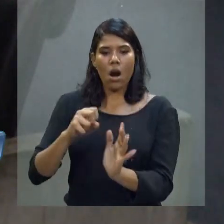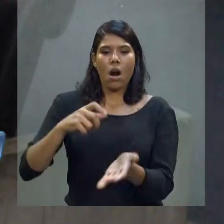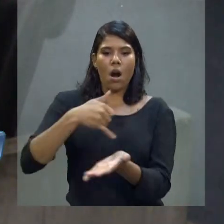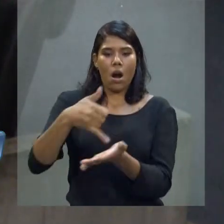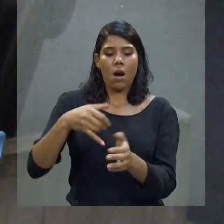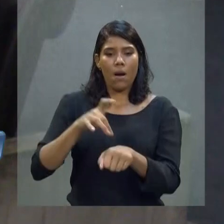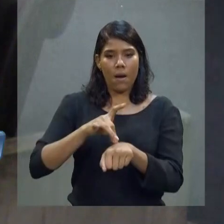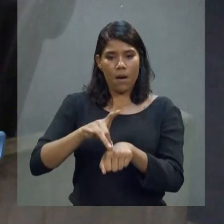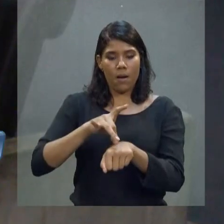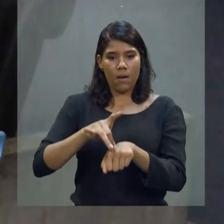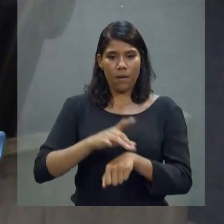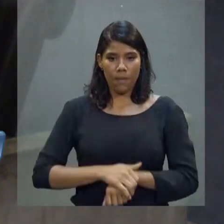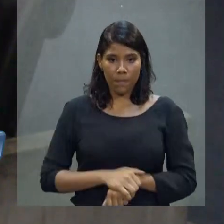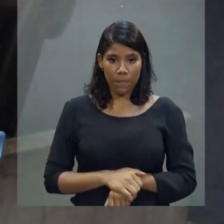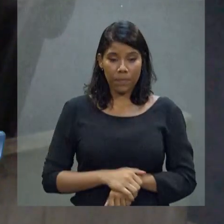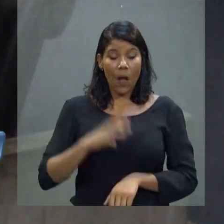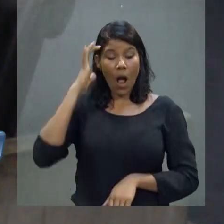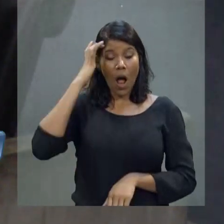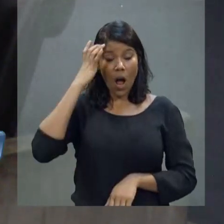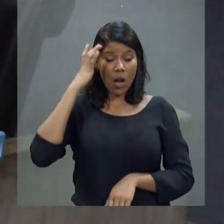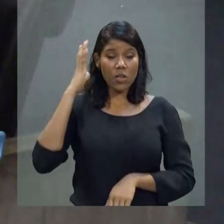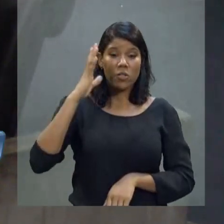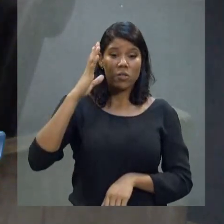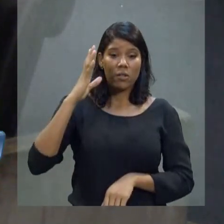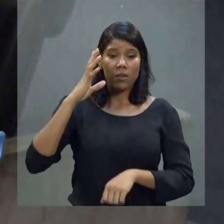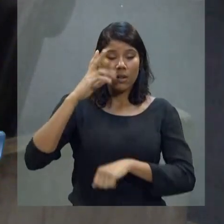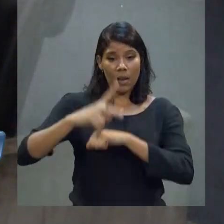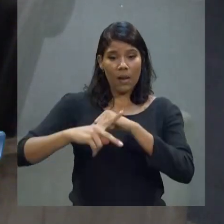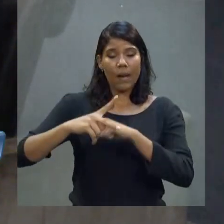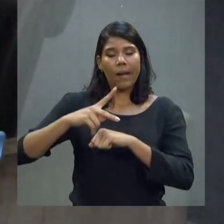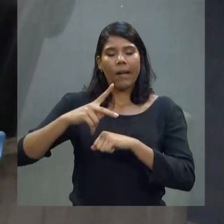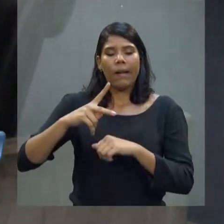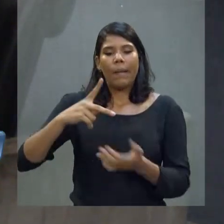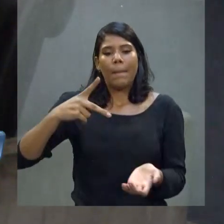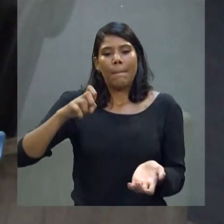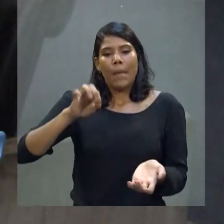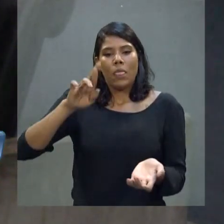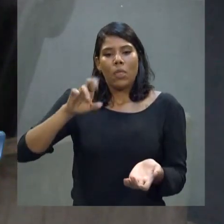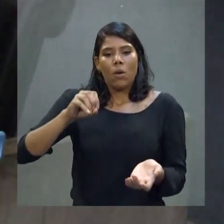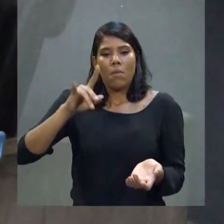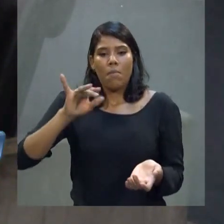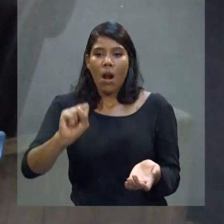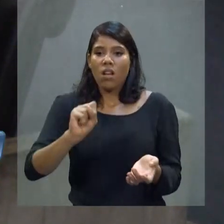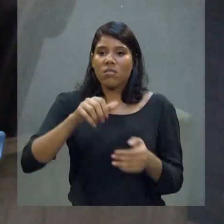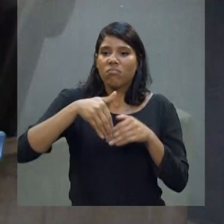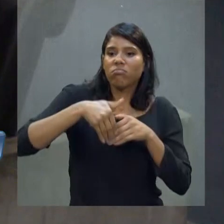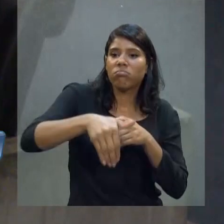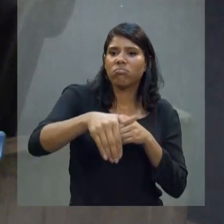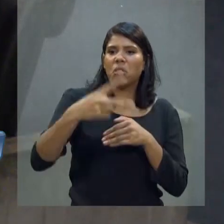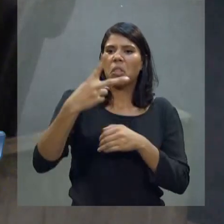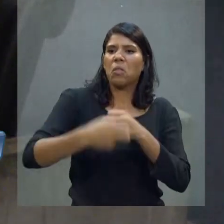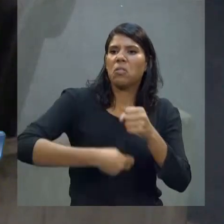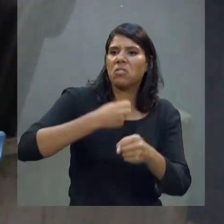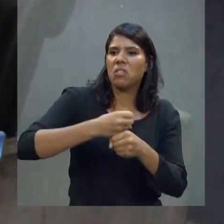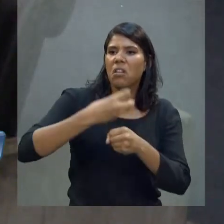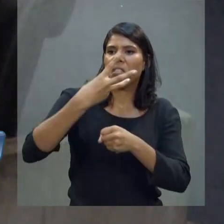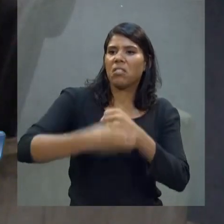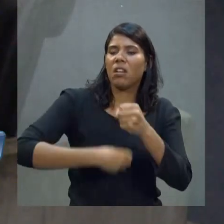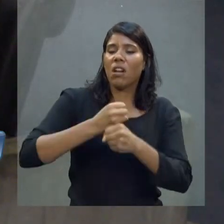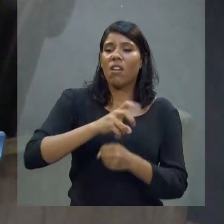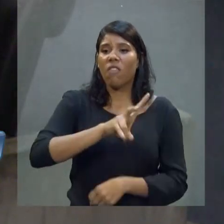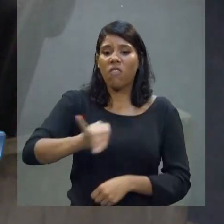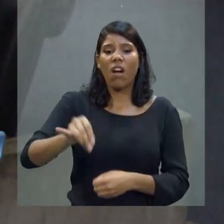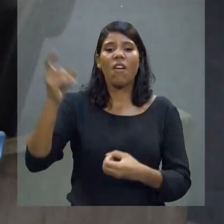que a Petrobras, com mais 1 ano ou 2 anos, voltará a ser uma das maiores empresas do mundo